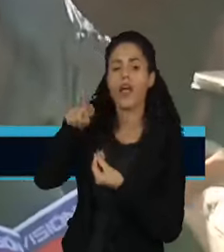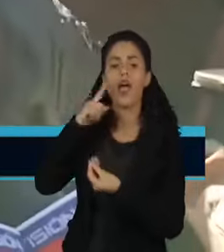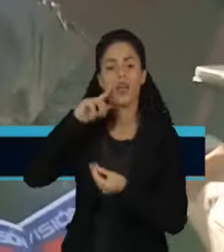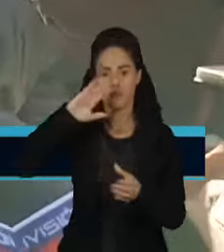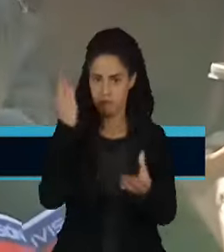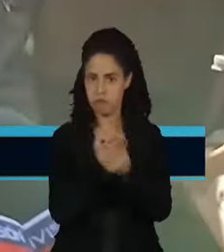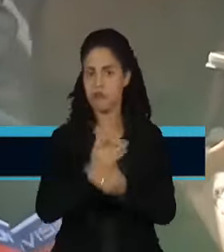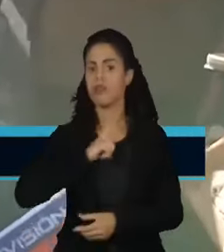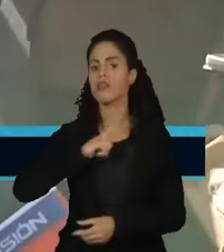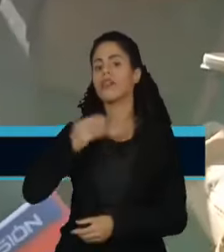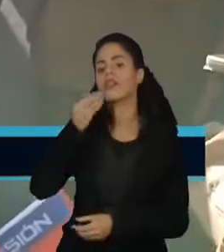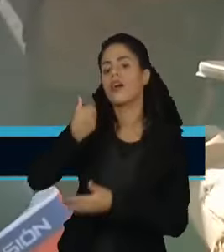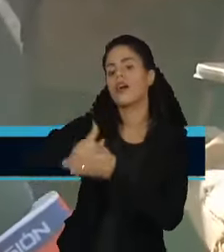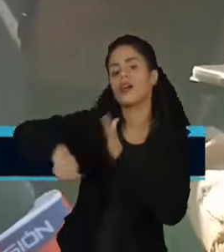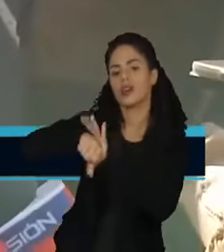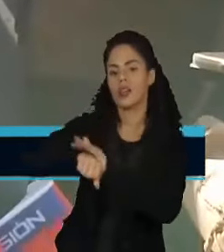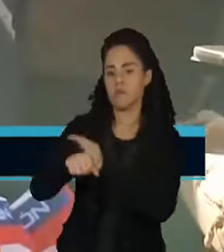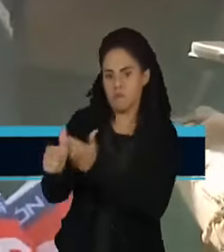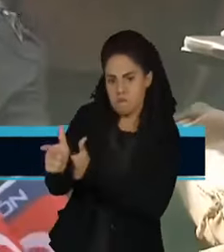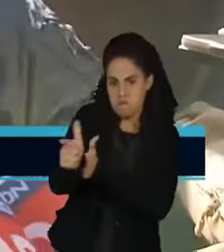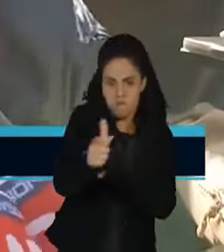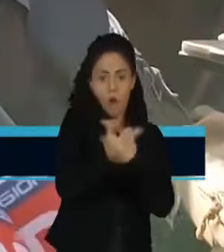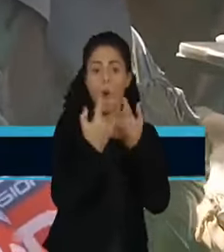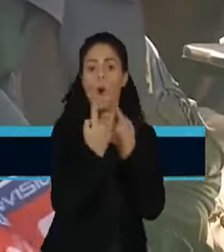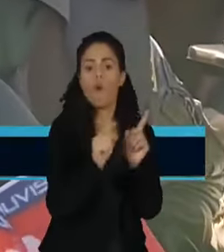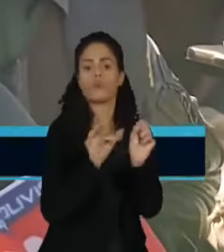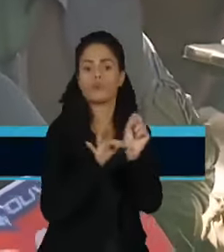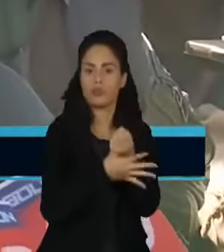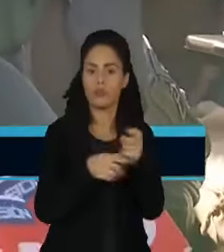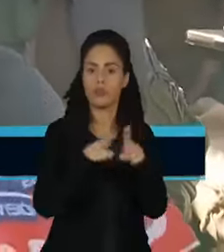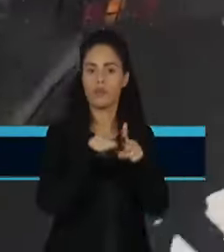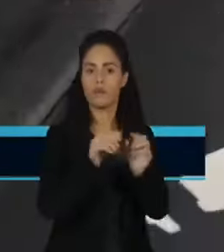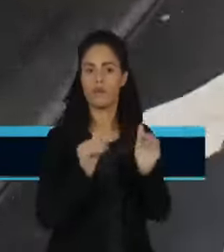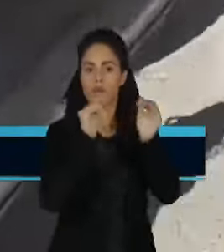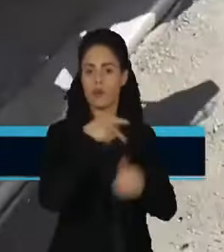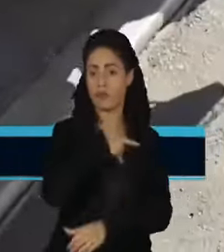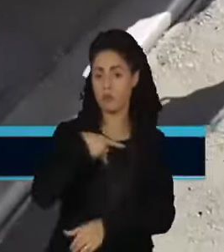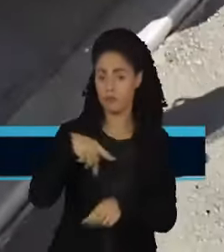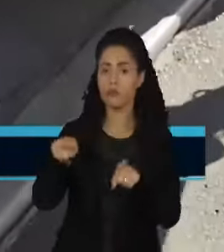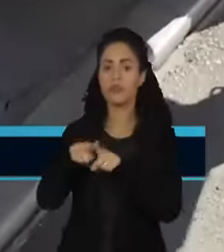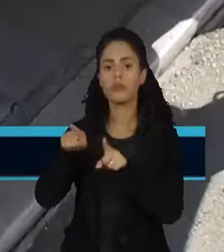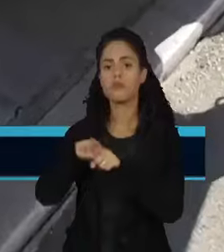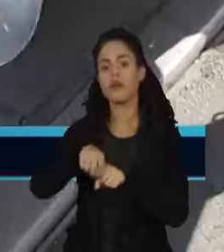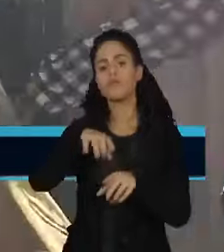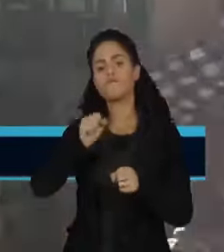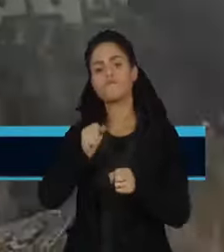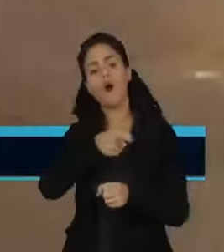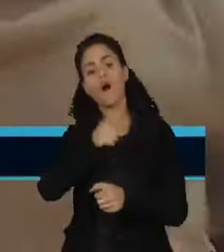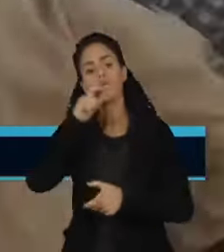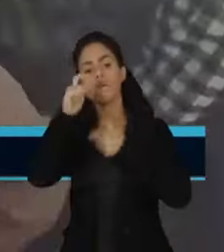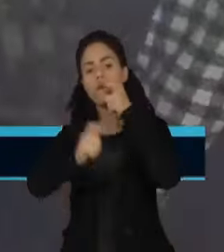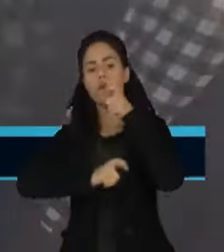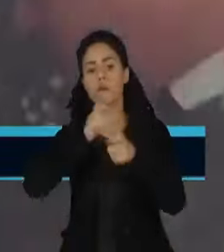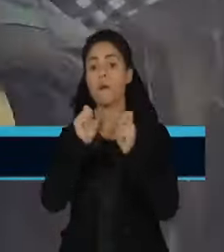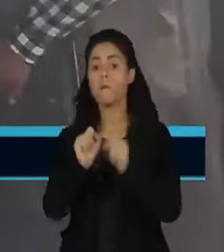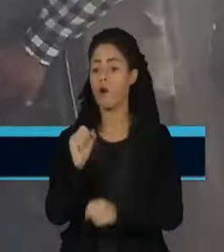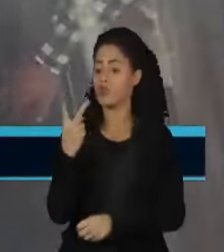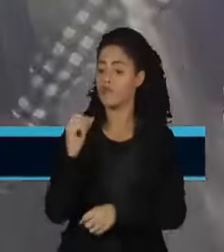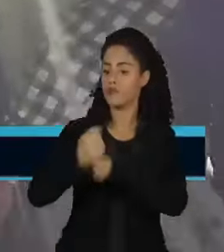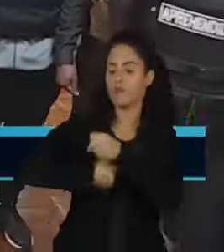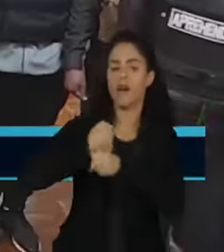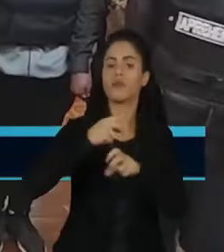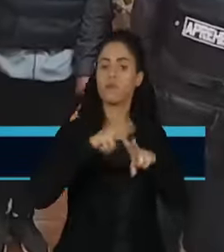pelos crimes de levante armado contra a segurança e soberania do Estado, além de ataque ao presidente, podendo pegar até 20